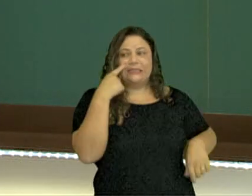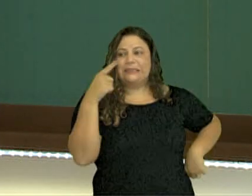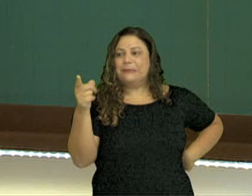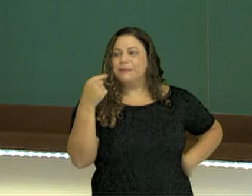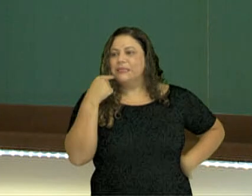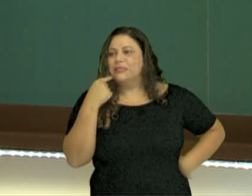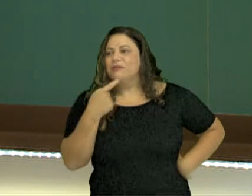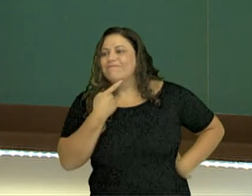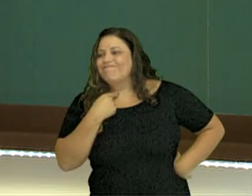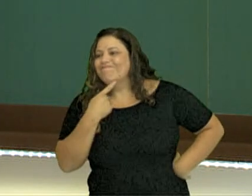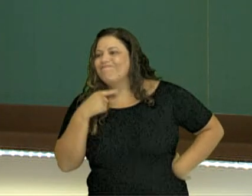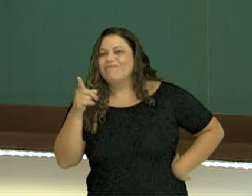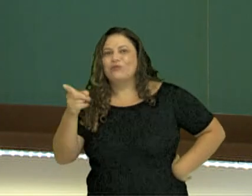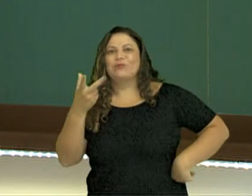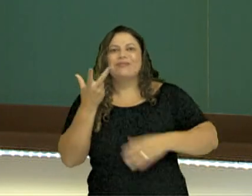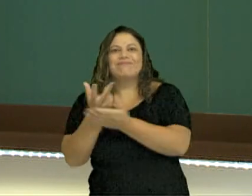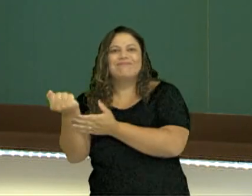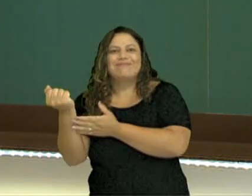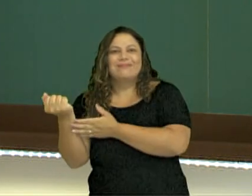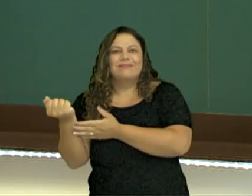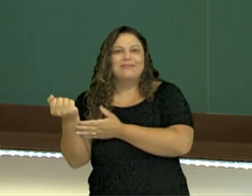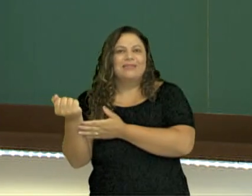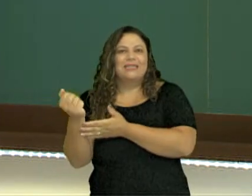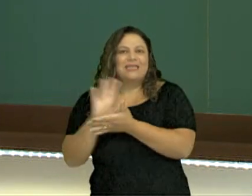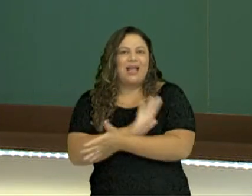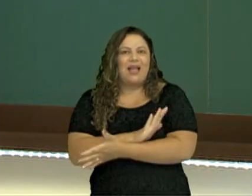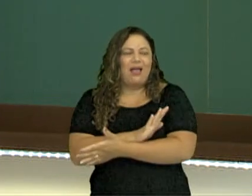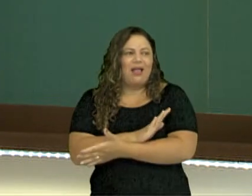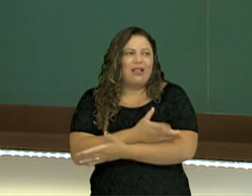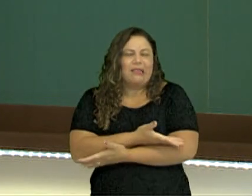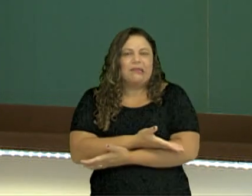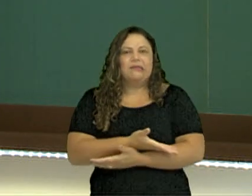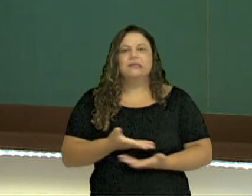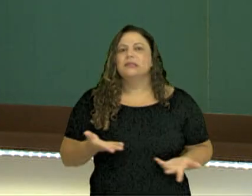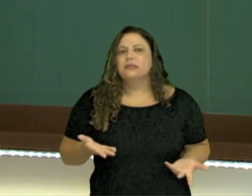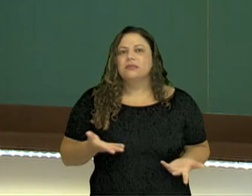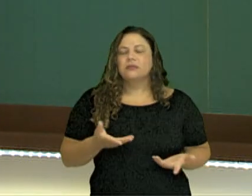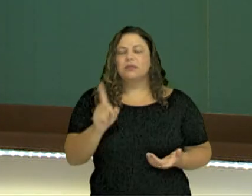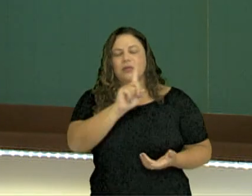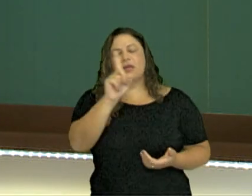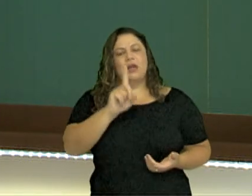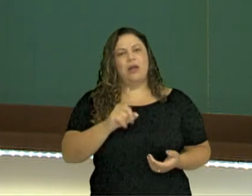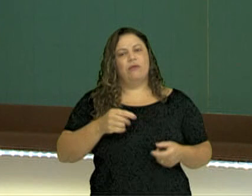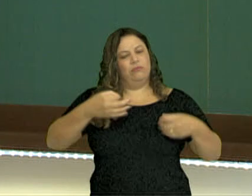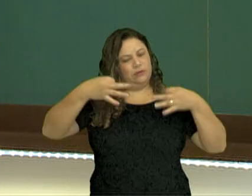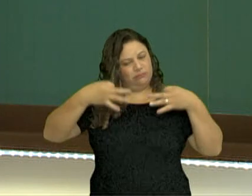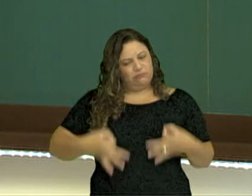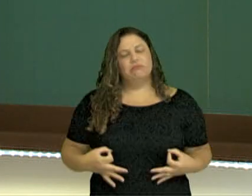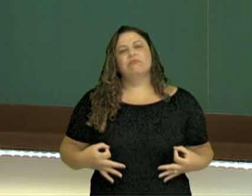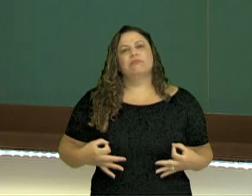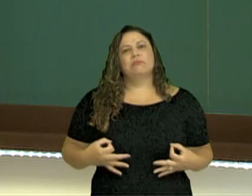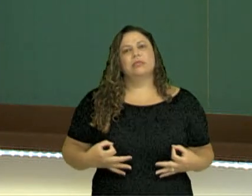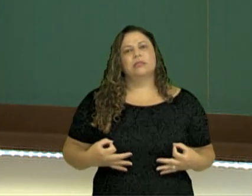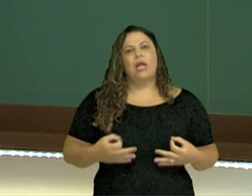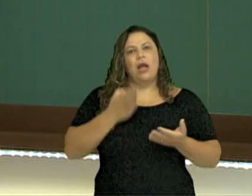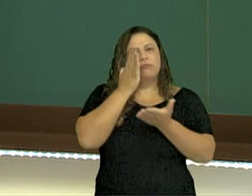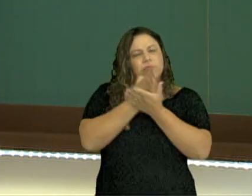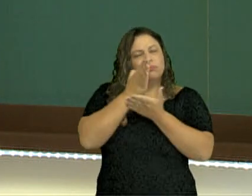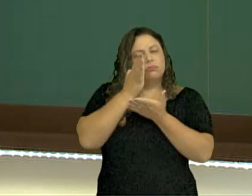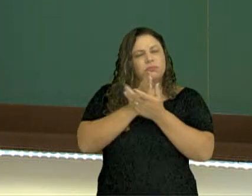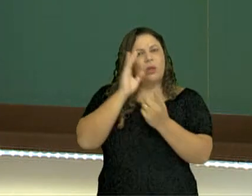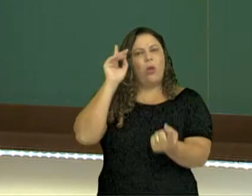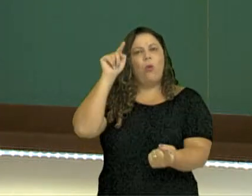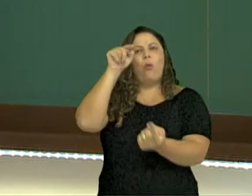de momento, e vai lá e já pega esse dinheiro. Não, tem que ter uma disciplina para guardar, para você conseguir atingir, seja o teu objetivo